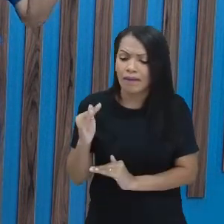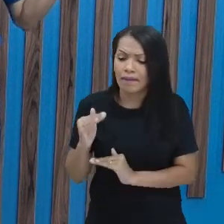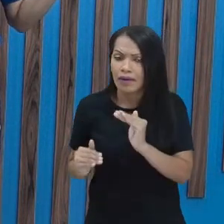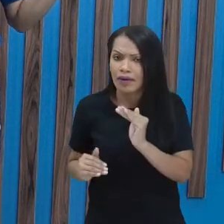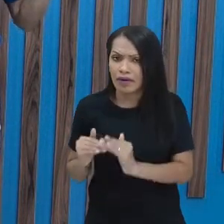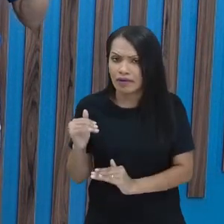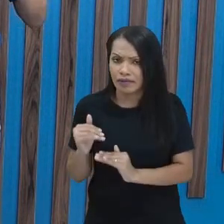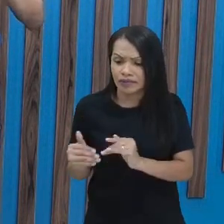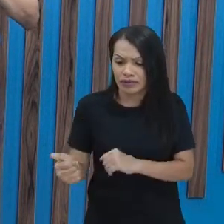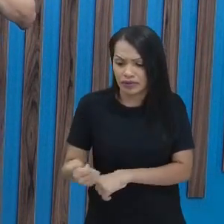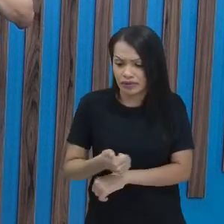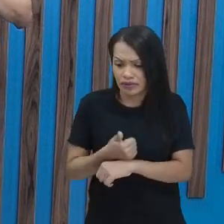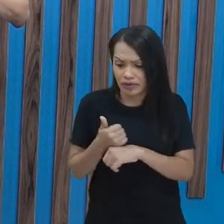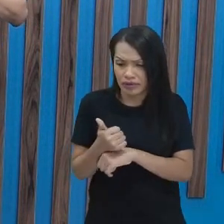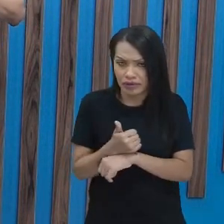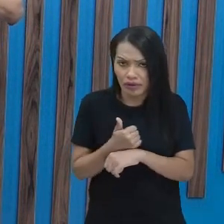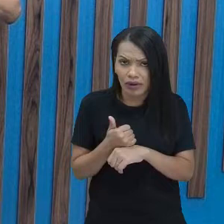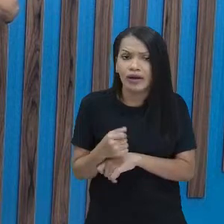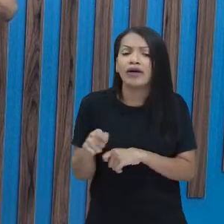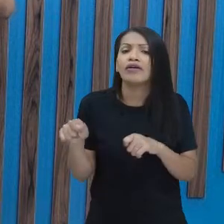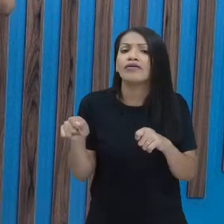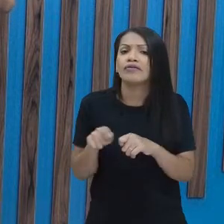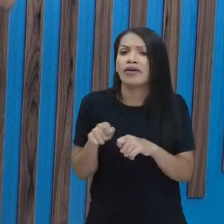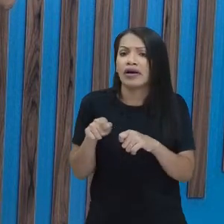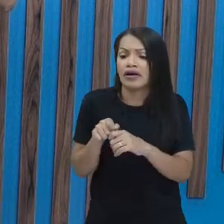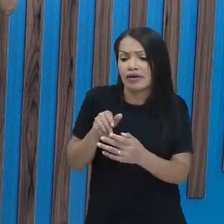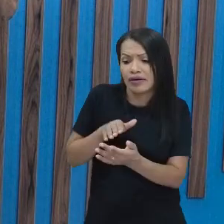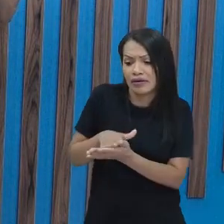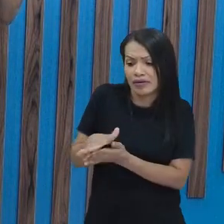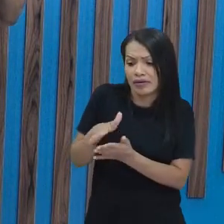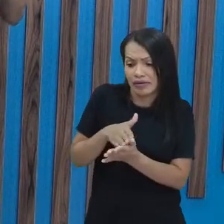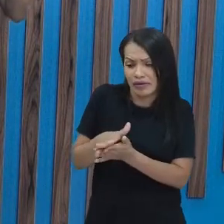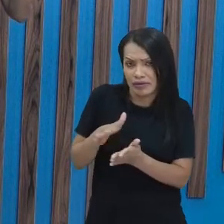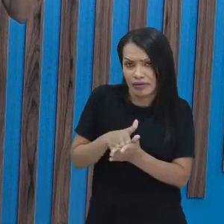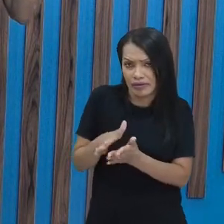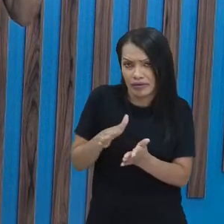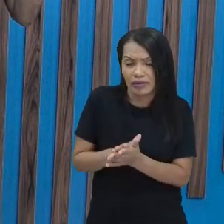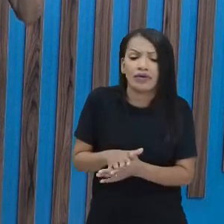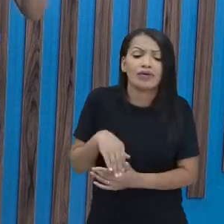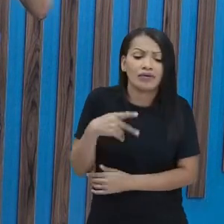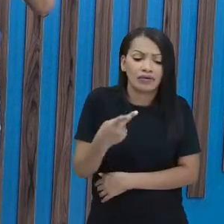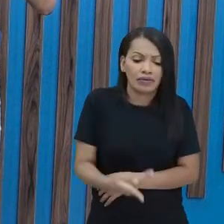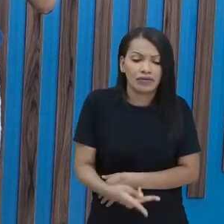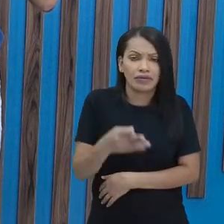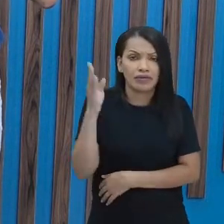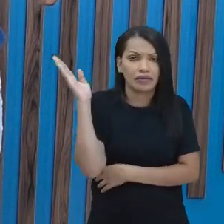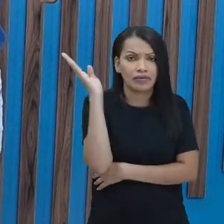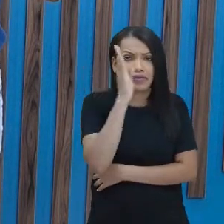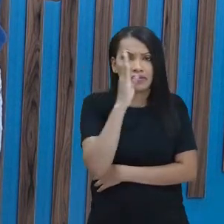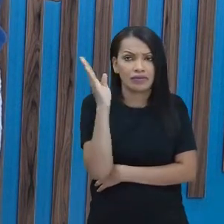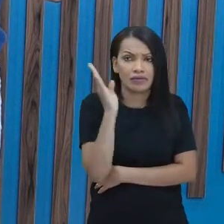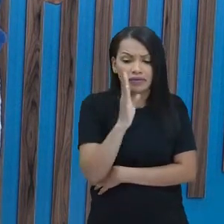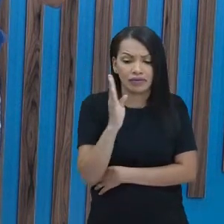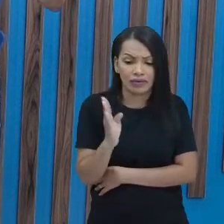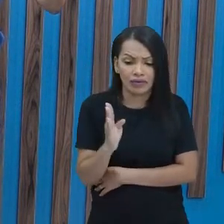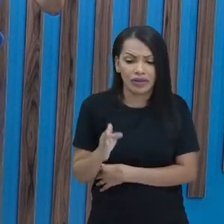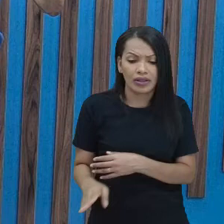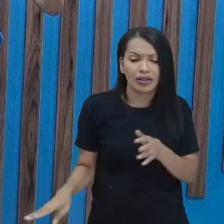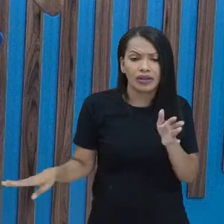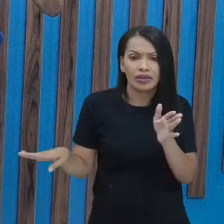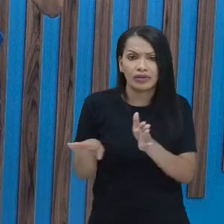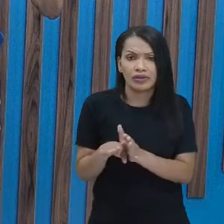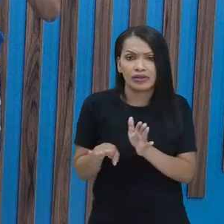determinado local e faz essa entrega. E no Brasil, para a carta chegar